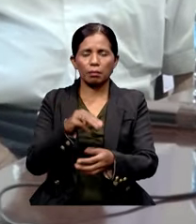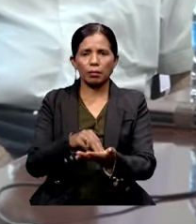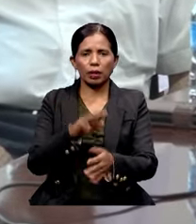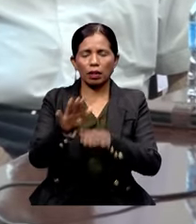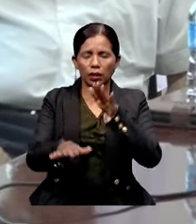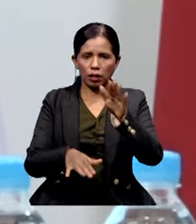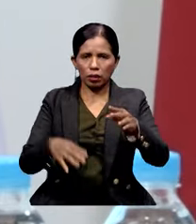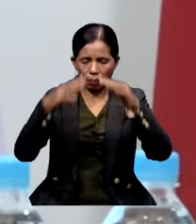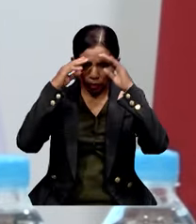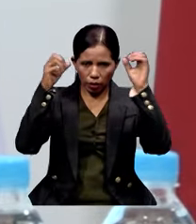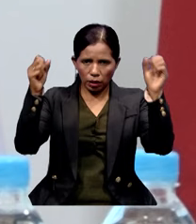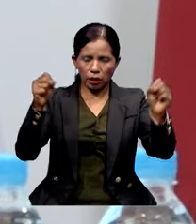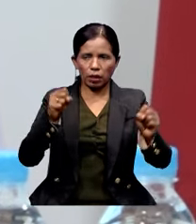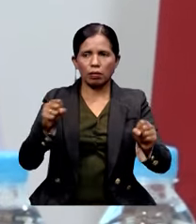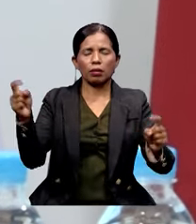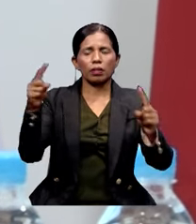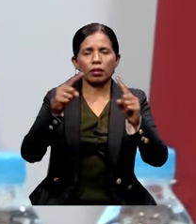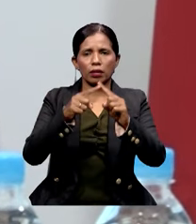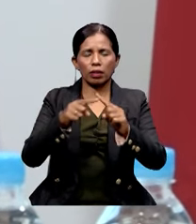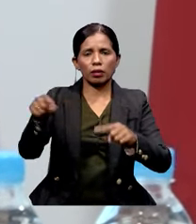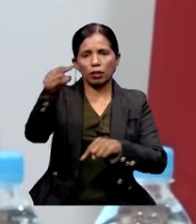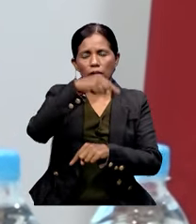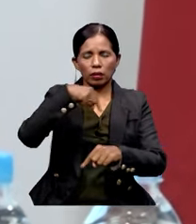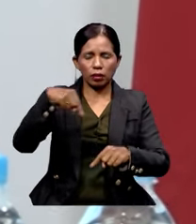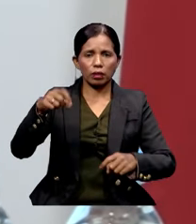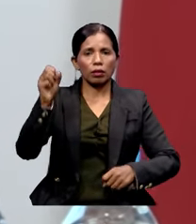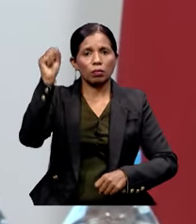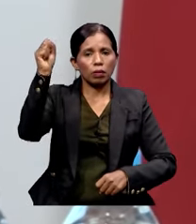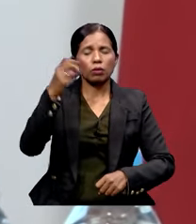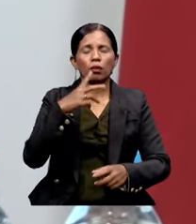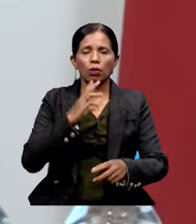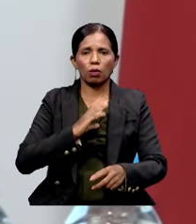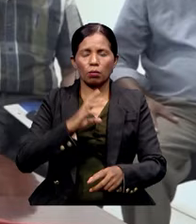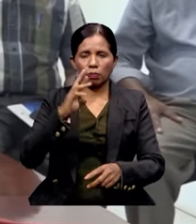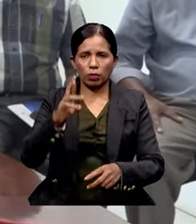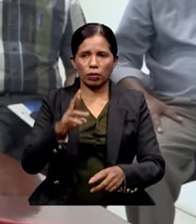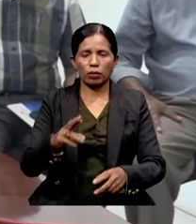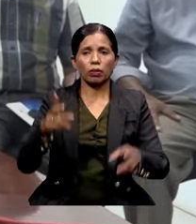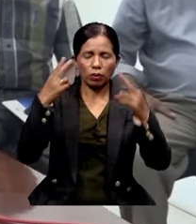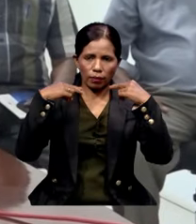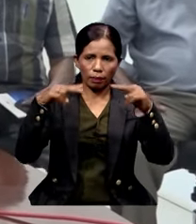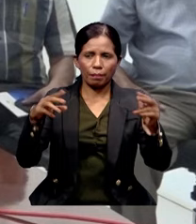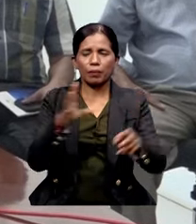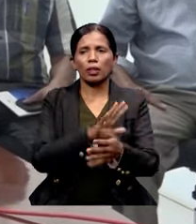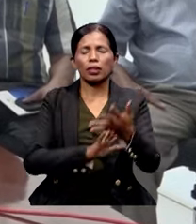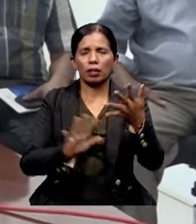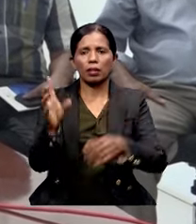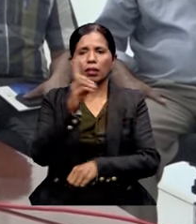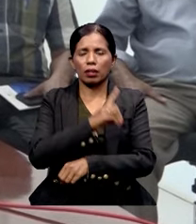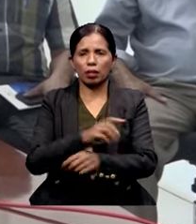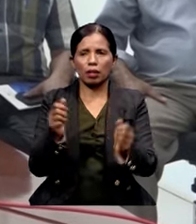Palacio Presidencial Batou Monumento Saudoso Nicolau Lobato Comoro, no seiha concerto. Evento nemo se celebra Saudoso